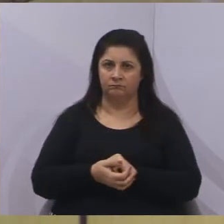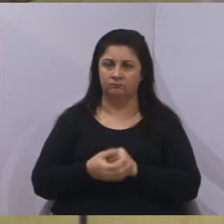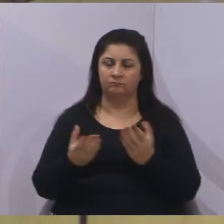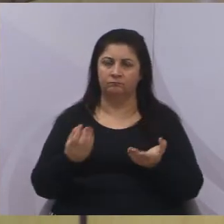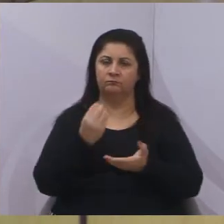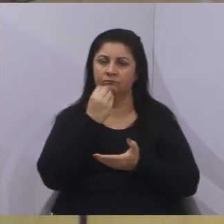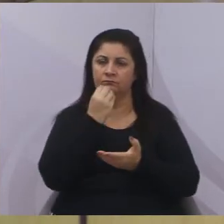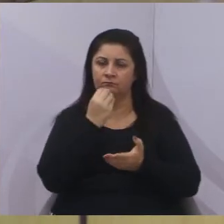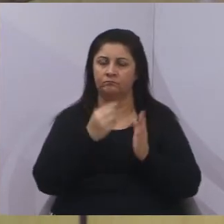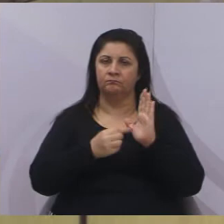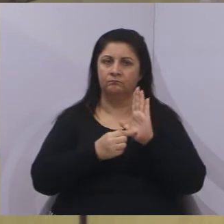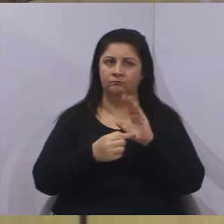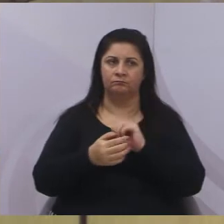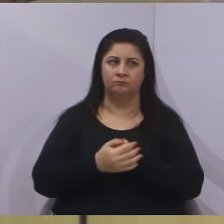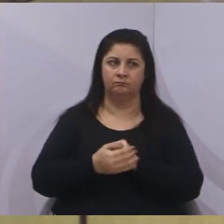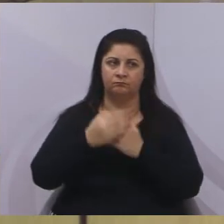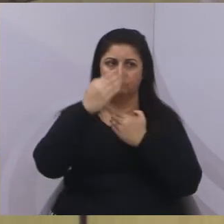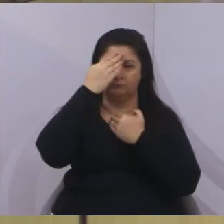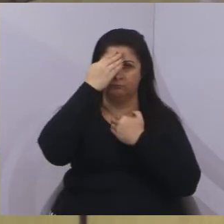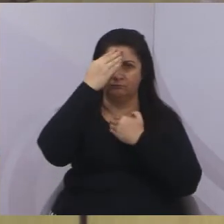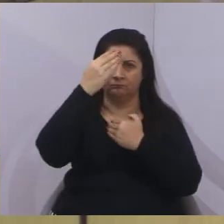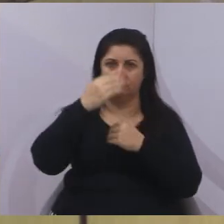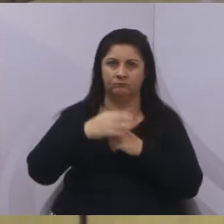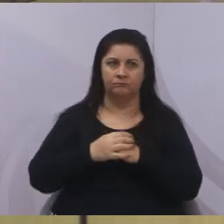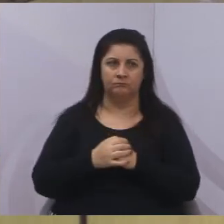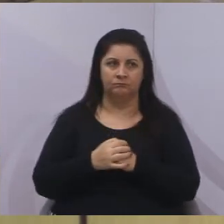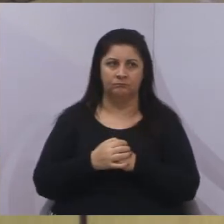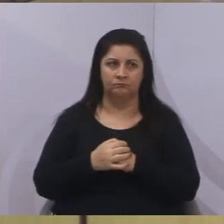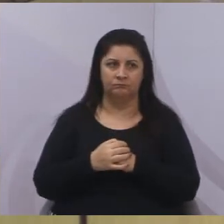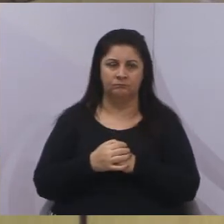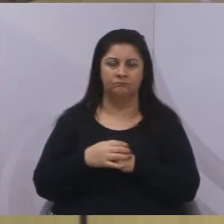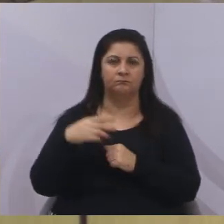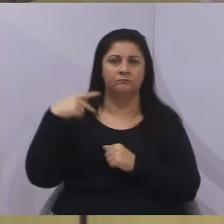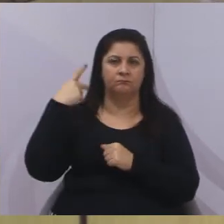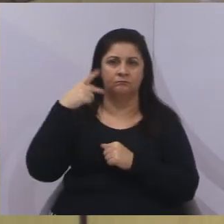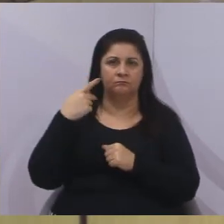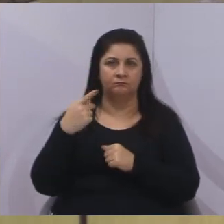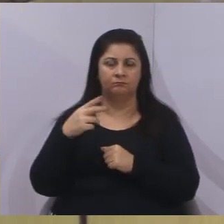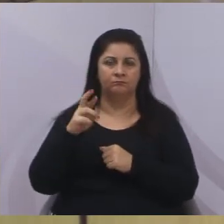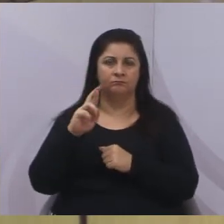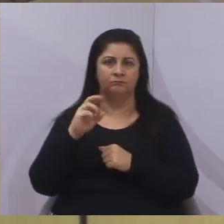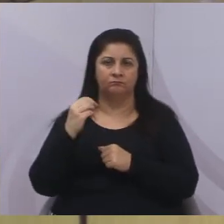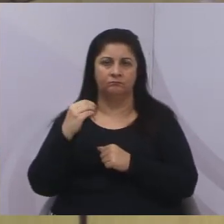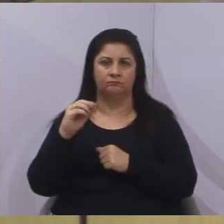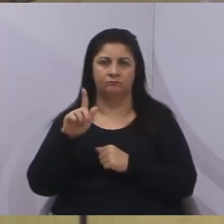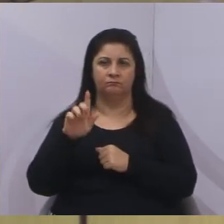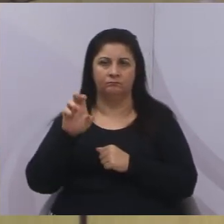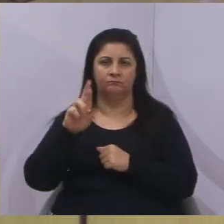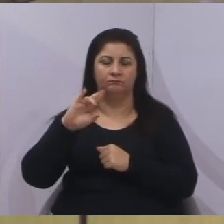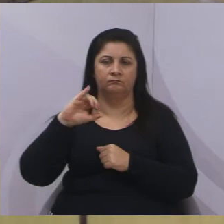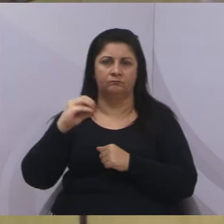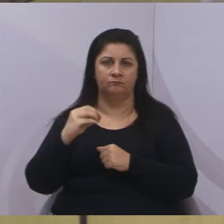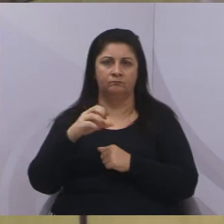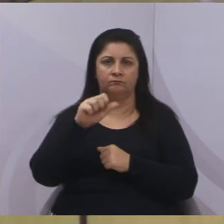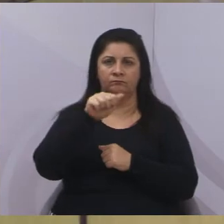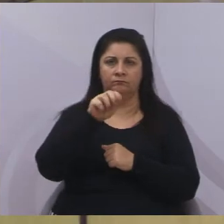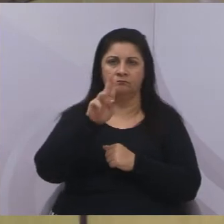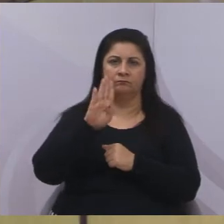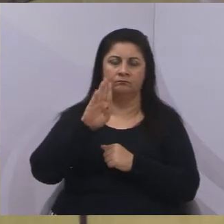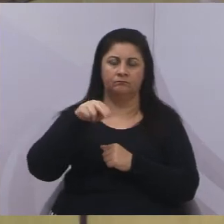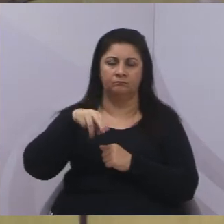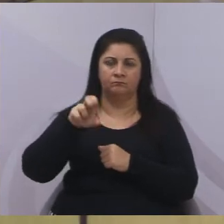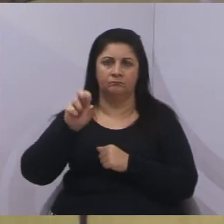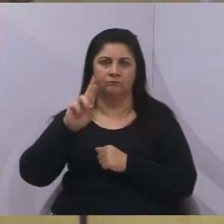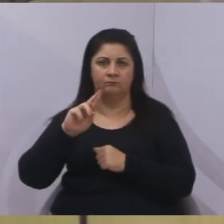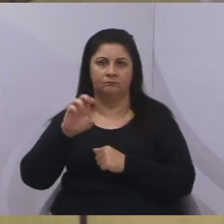a presença do vereador Rogério, do vereador Luiz Flávio, vereador Valmir, vereador Abner,